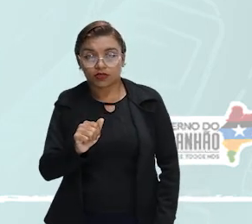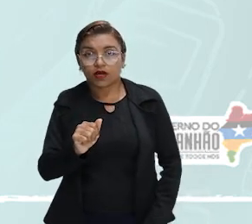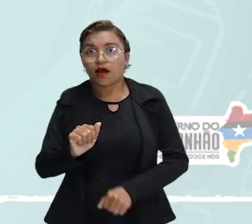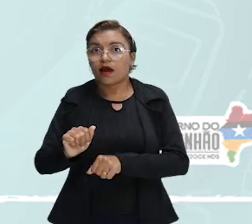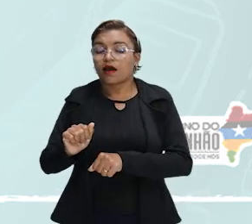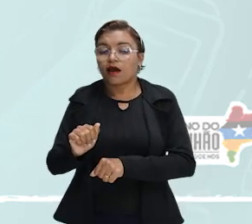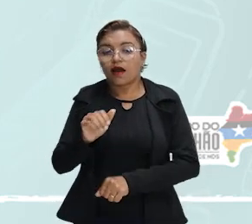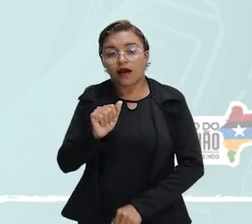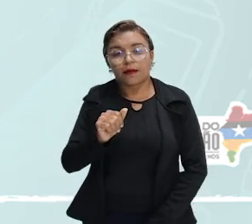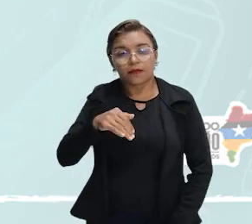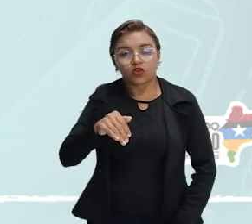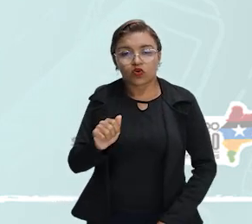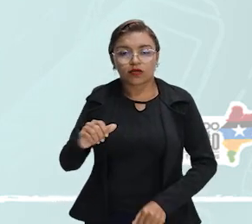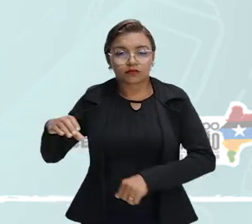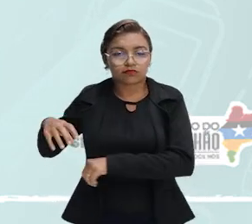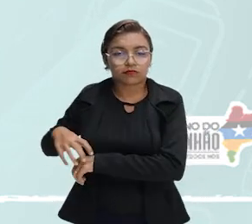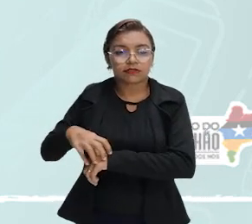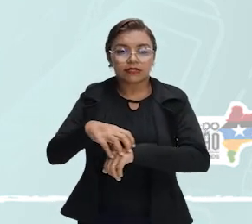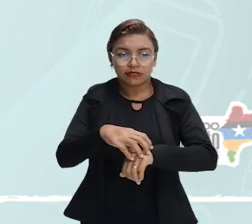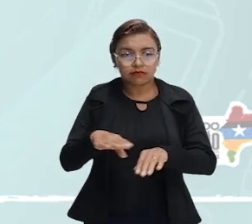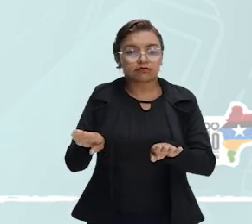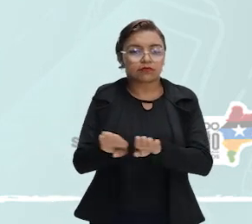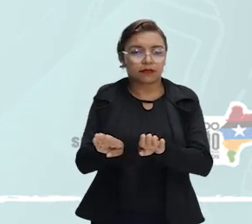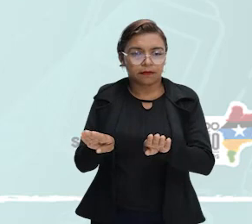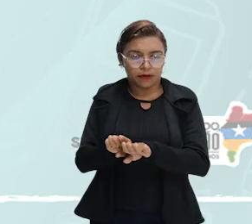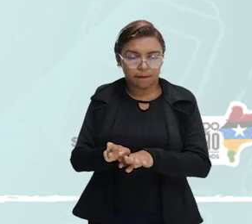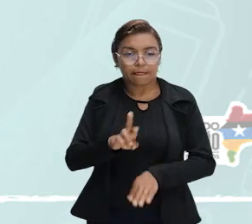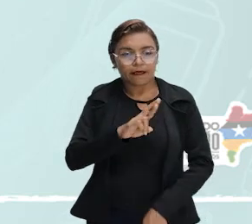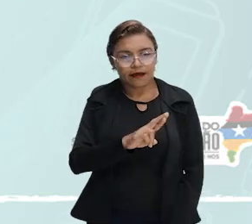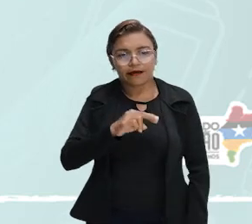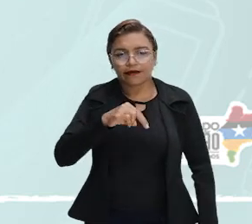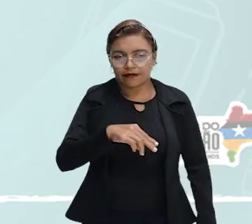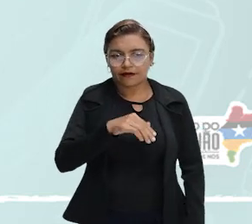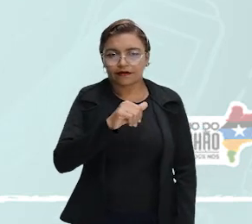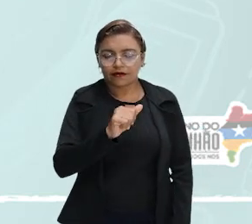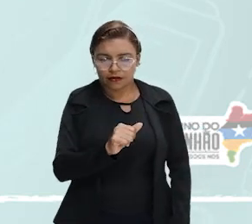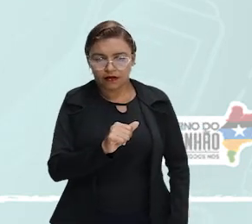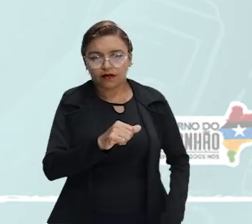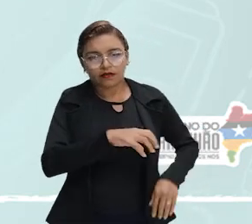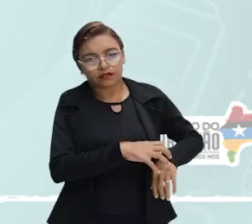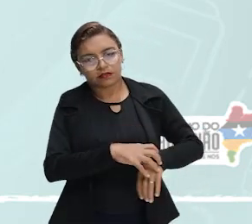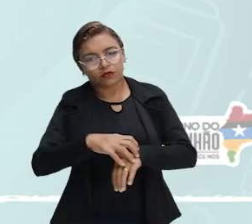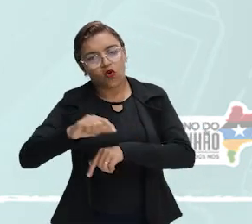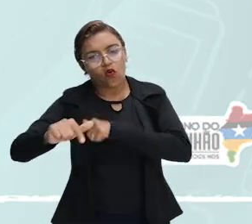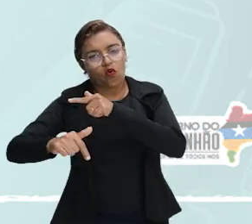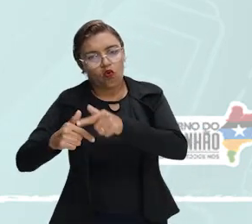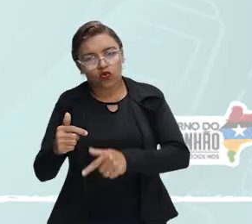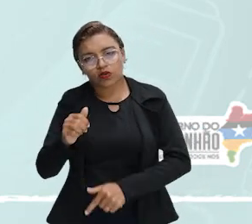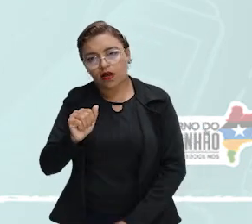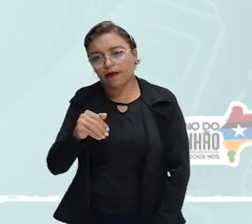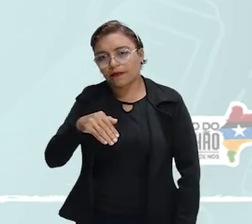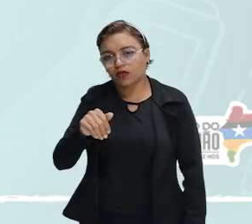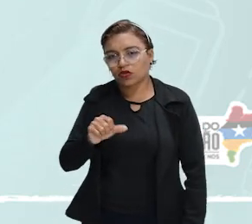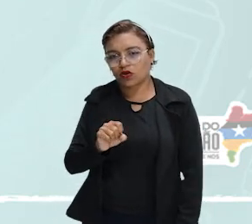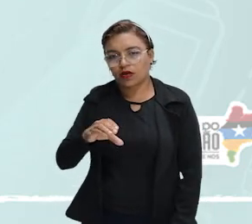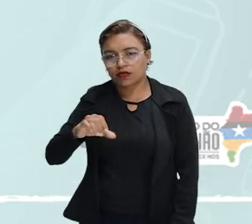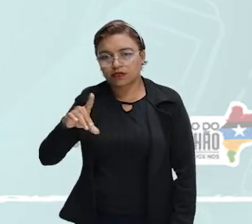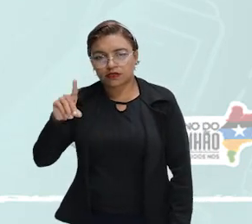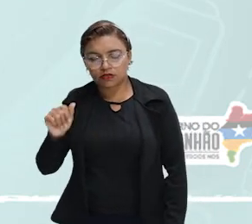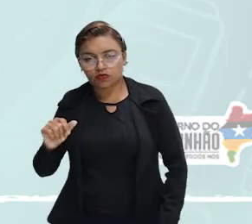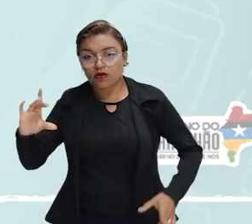aminoácido. Ok? Então, outro RNA transportador, que está carregando outro aminoácido, ele vai se ligar